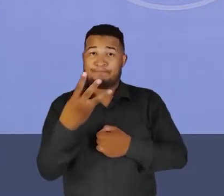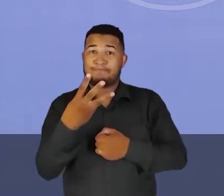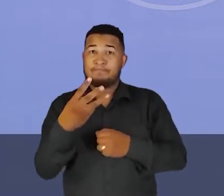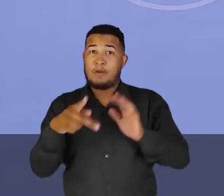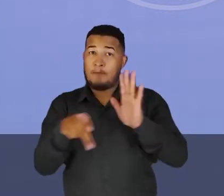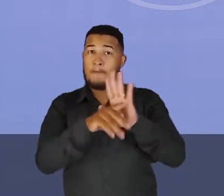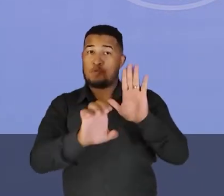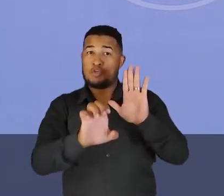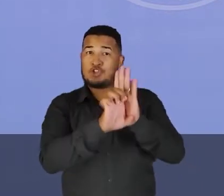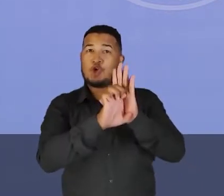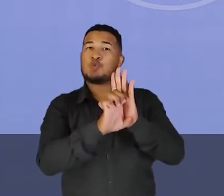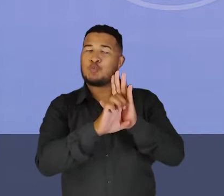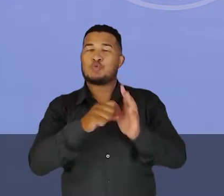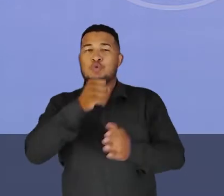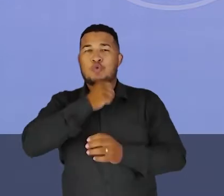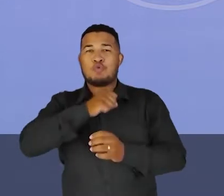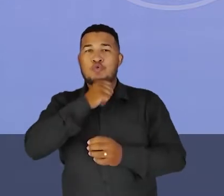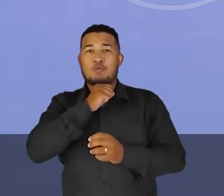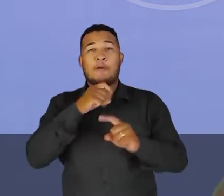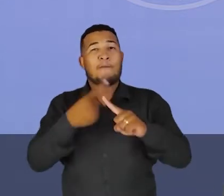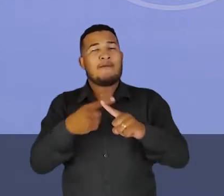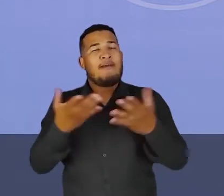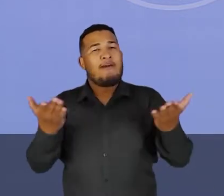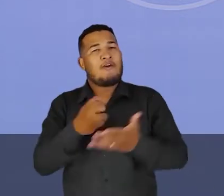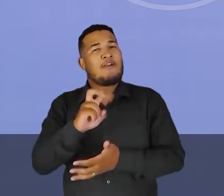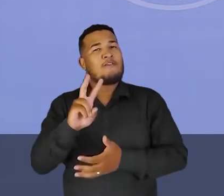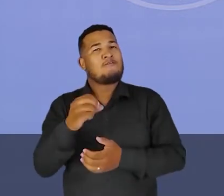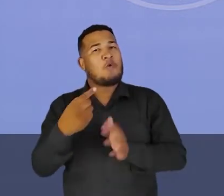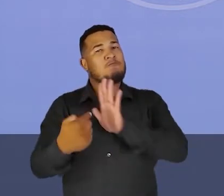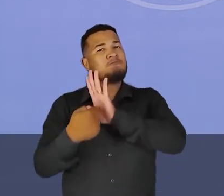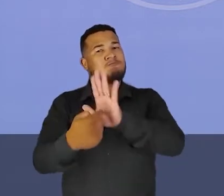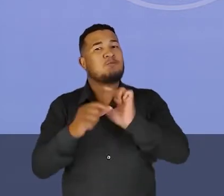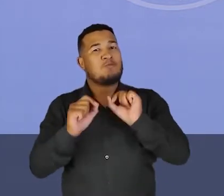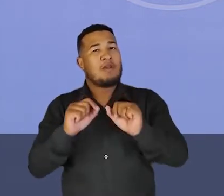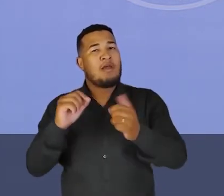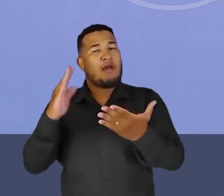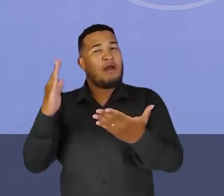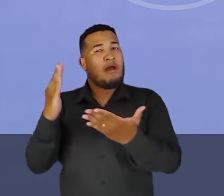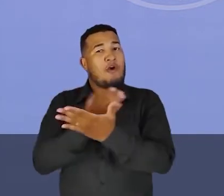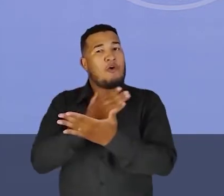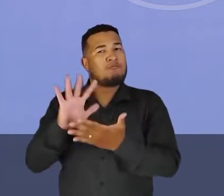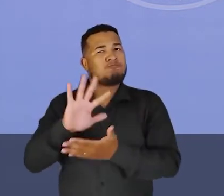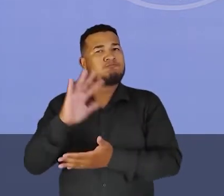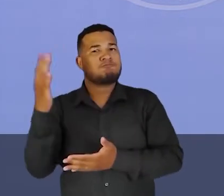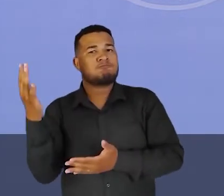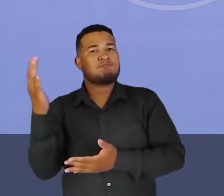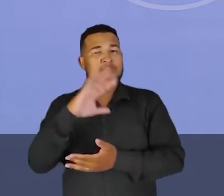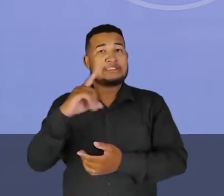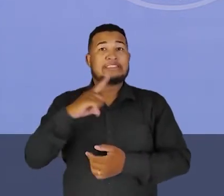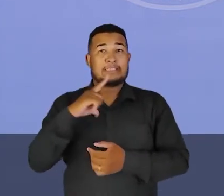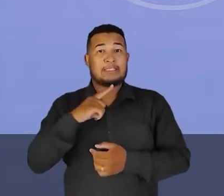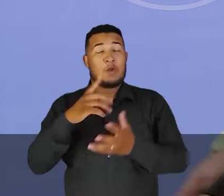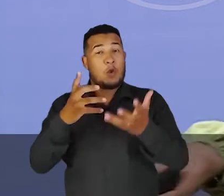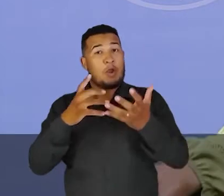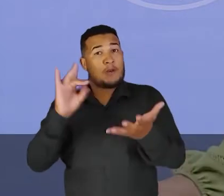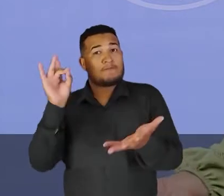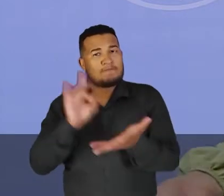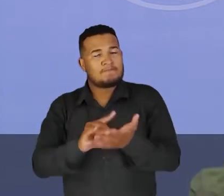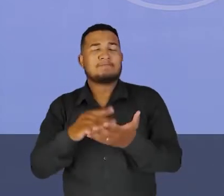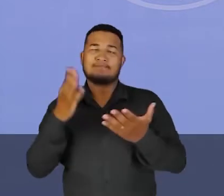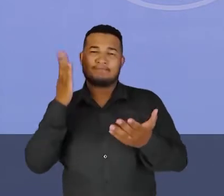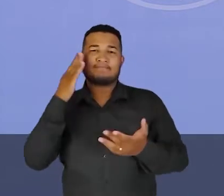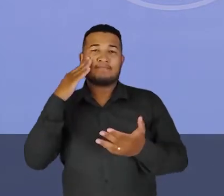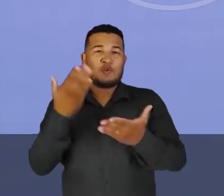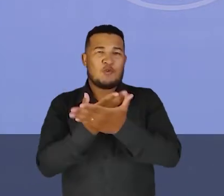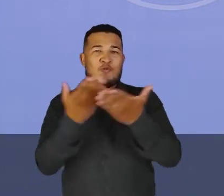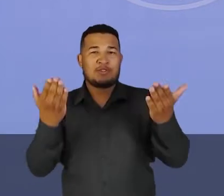do Estatuto do Idoso, porque agora eu vou apresentar para vocês algumas situações e eu gostaria, claro,